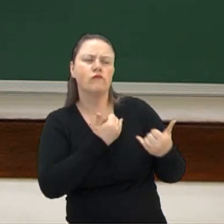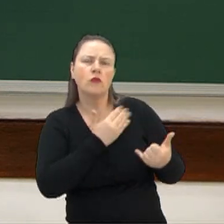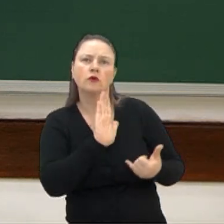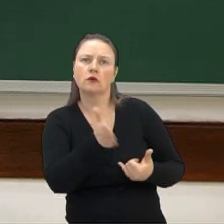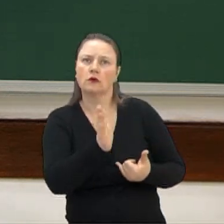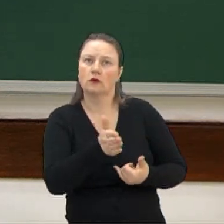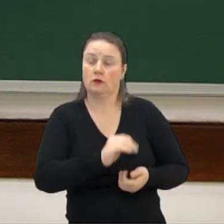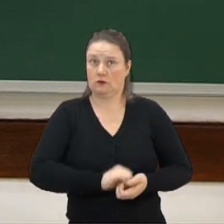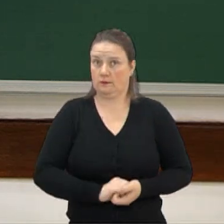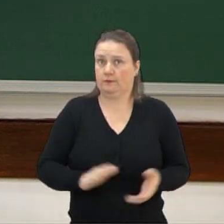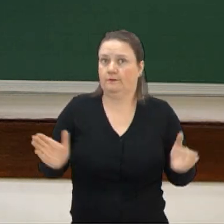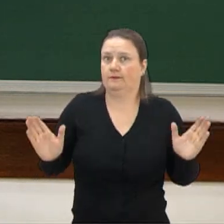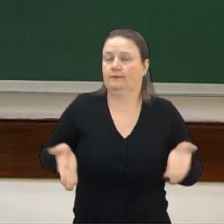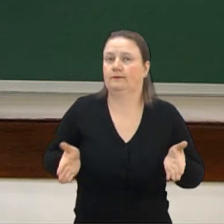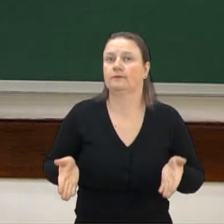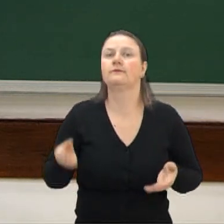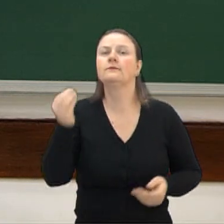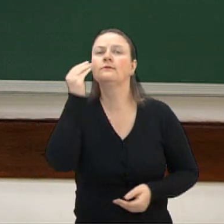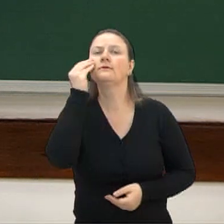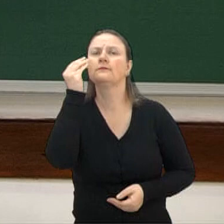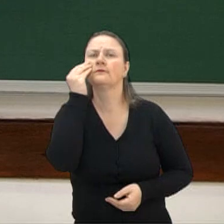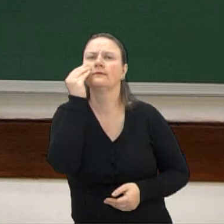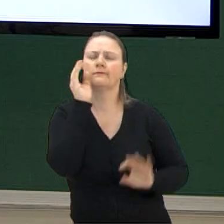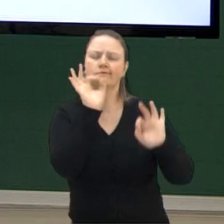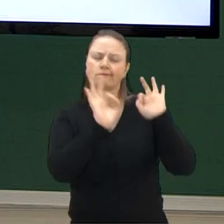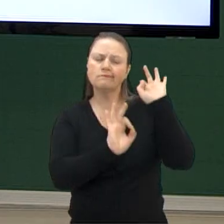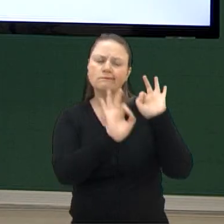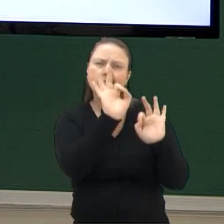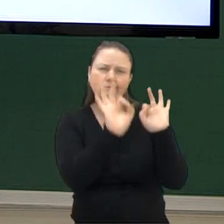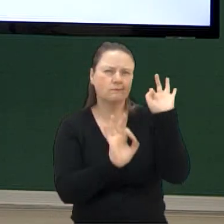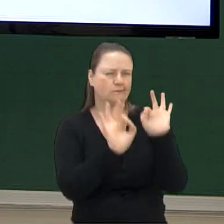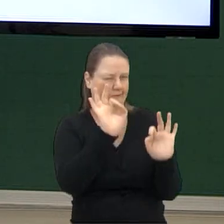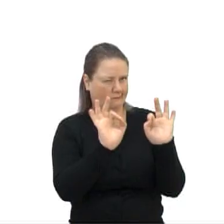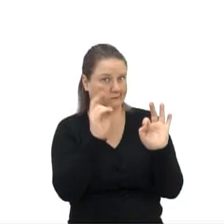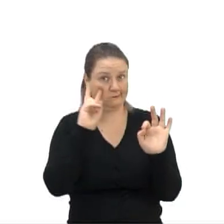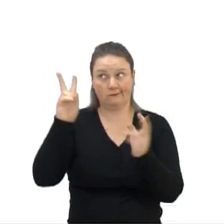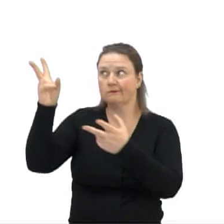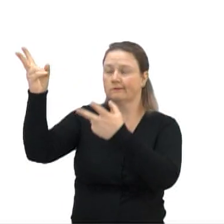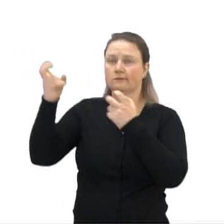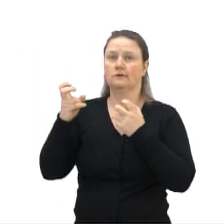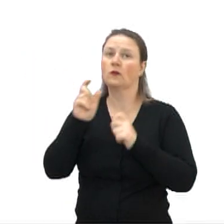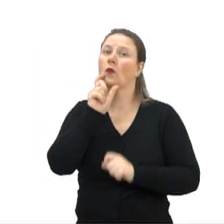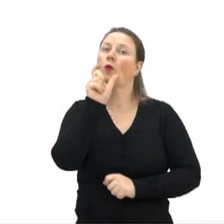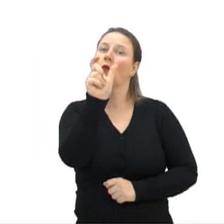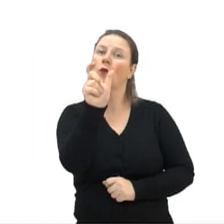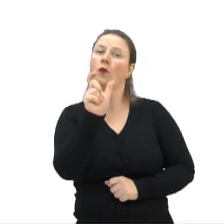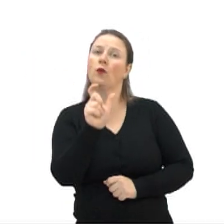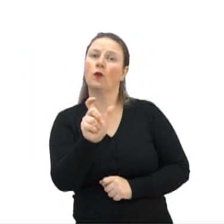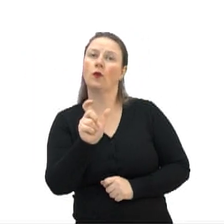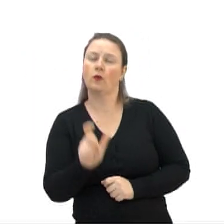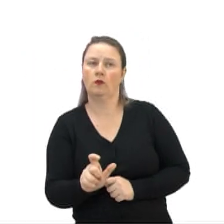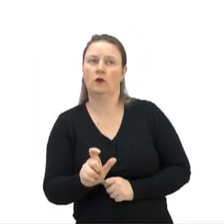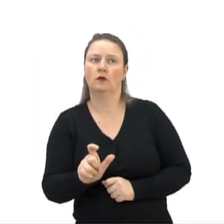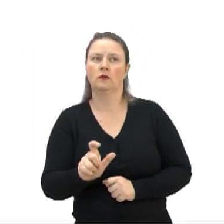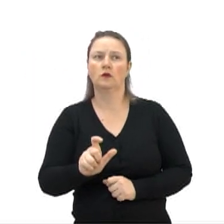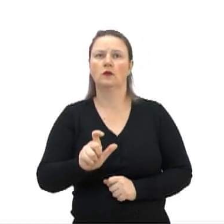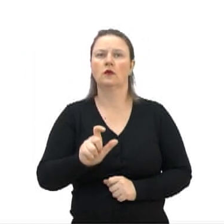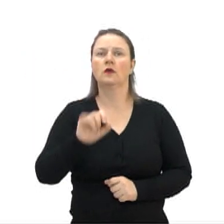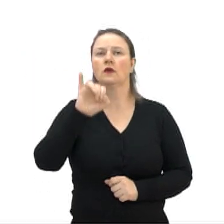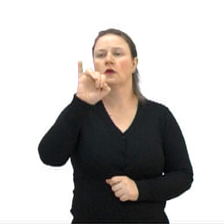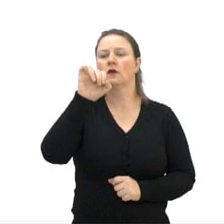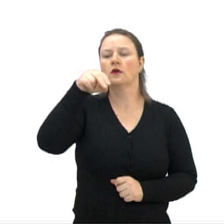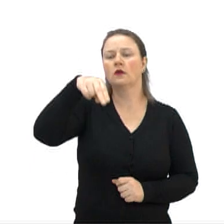a gente vai tentar fazer o quê? Esquematizar. Olha só, são palavras invariáveis.